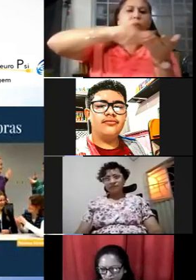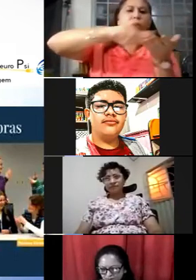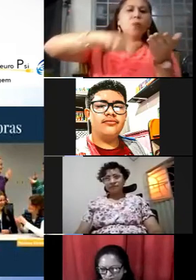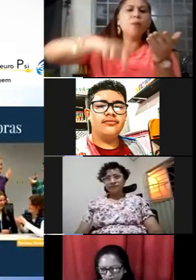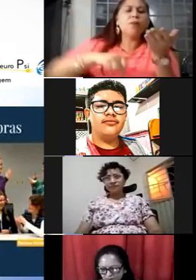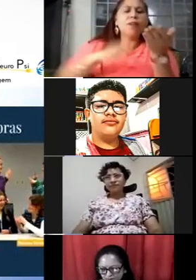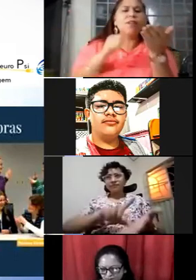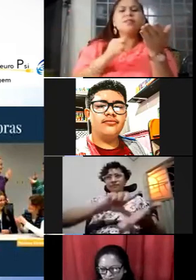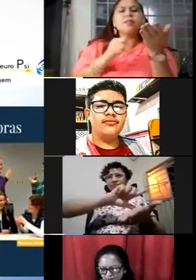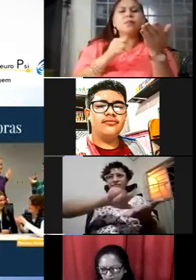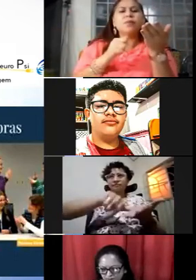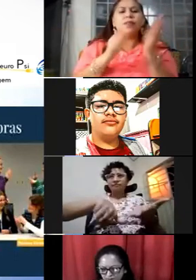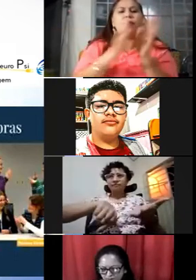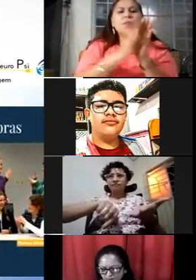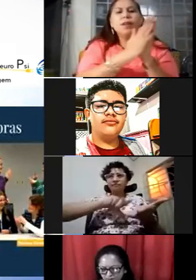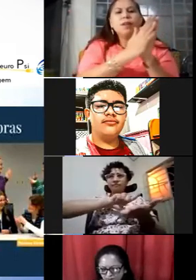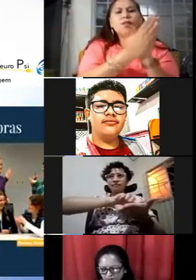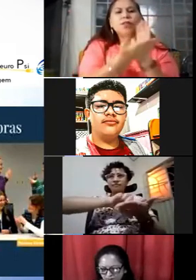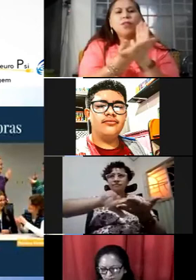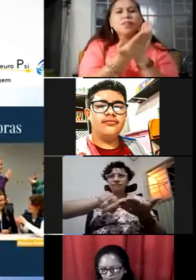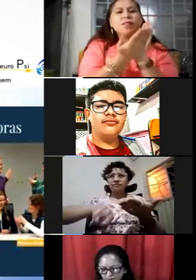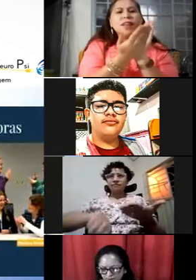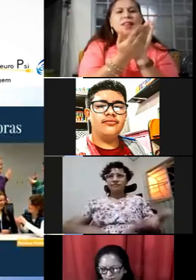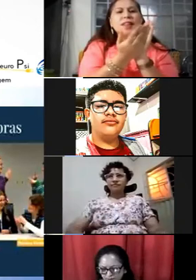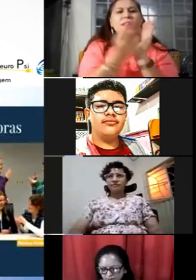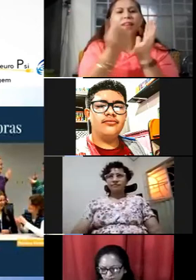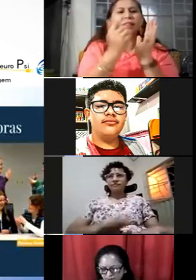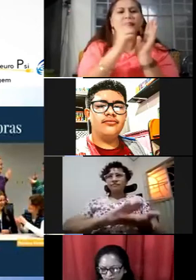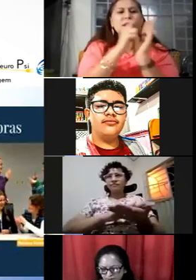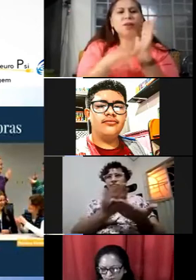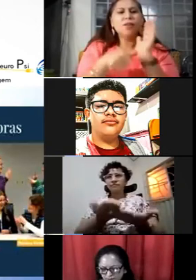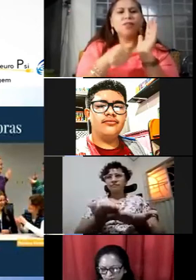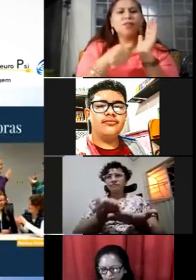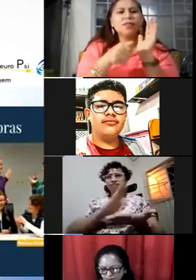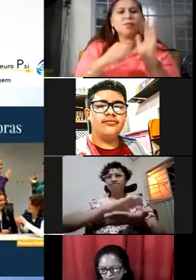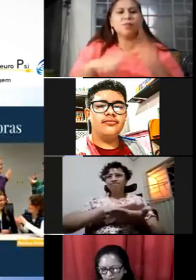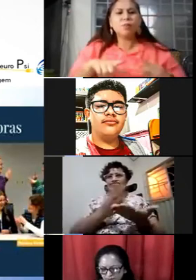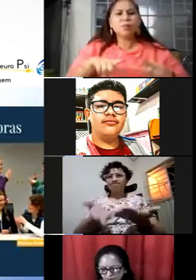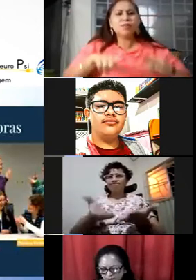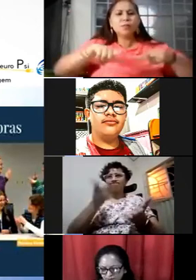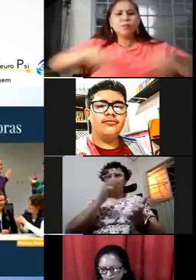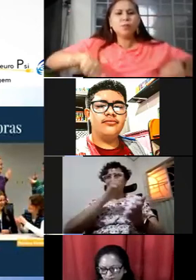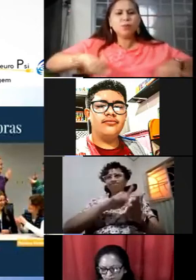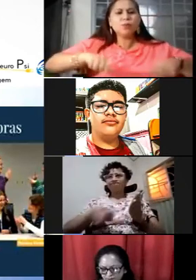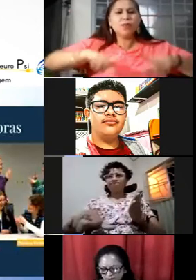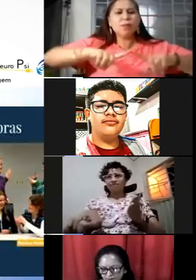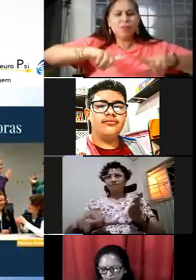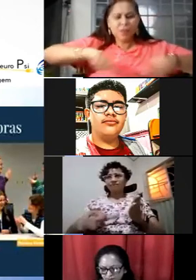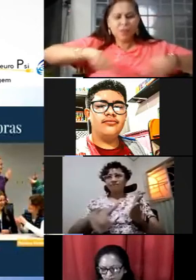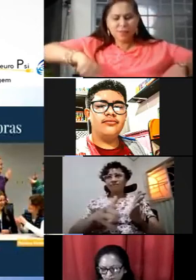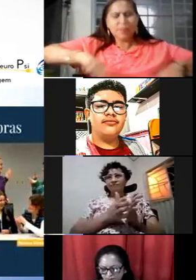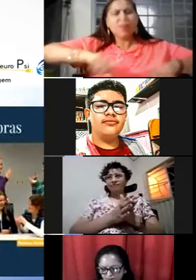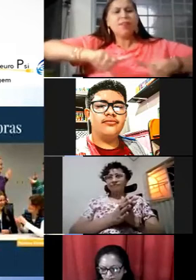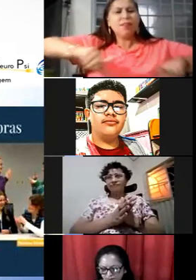o papel tá vazio, tá vendo? Configuração de carteira, dinheiro, ó, vazio. Pode ser nos bolsos, não dá pra ver